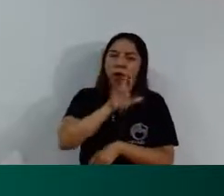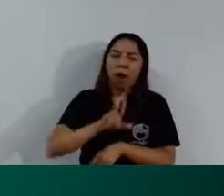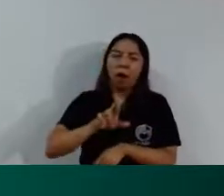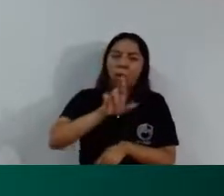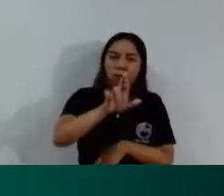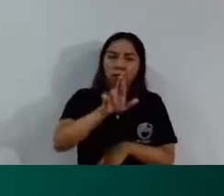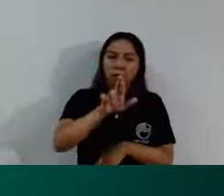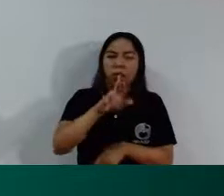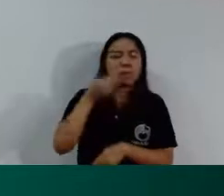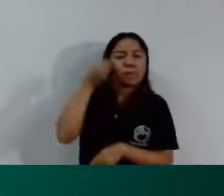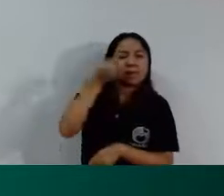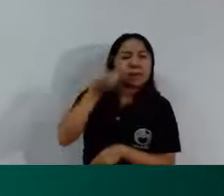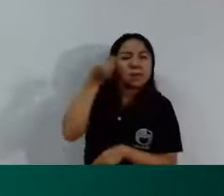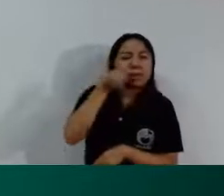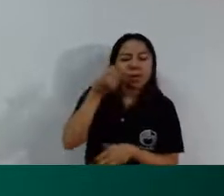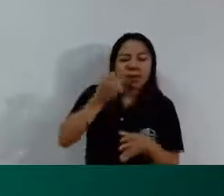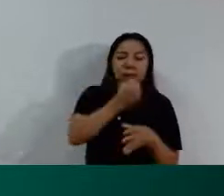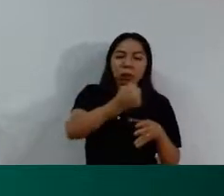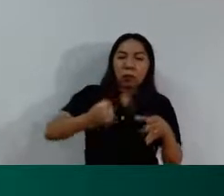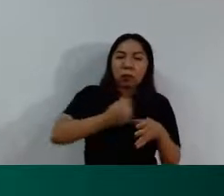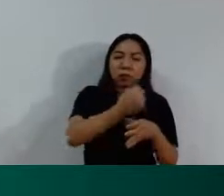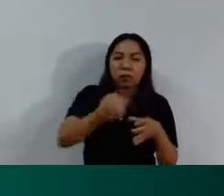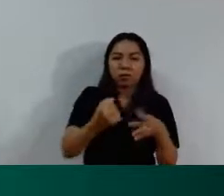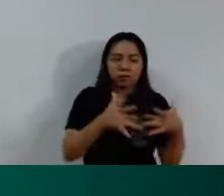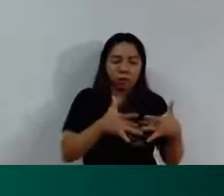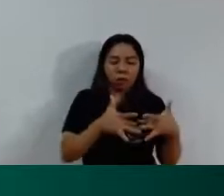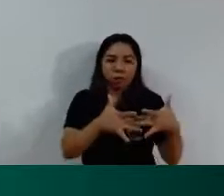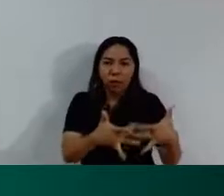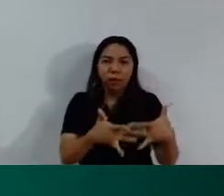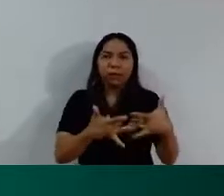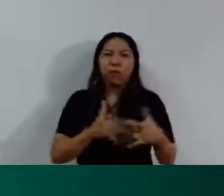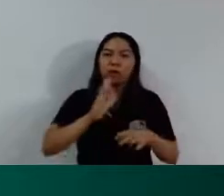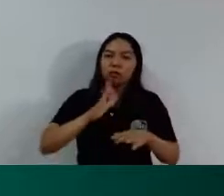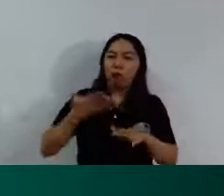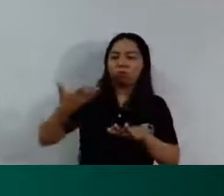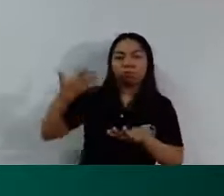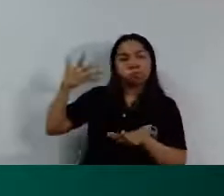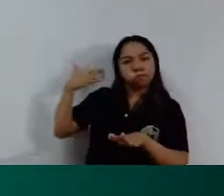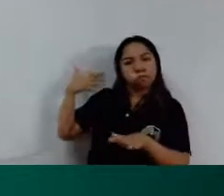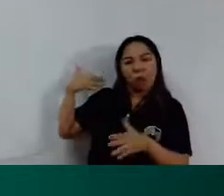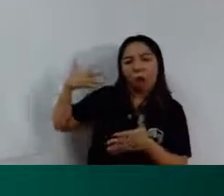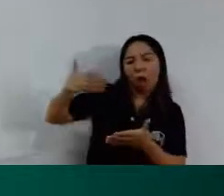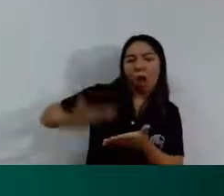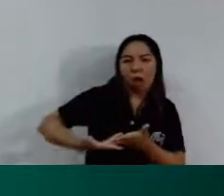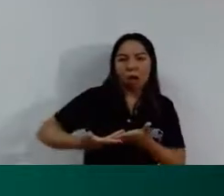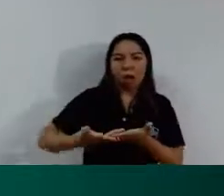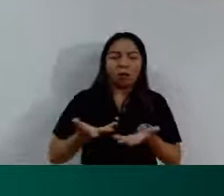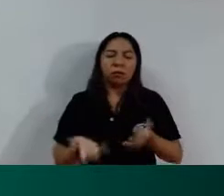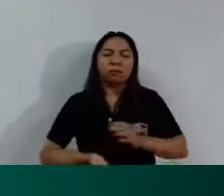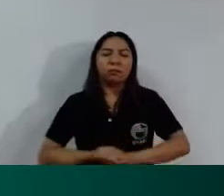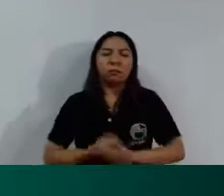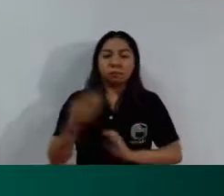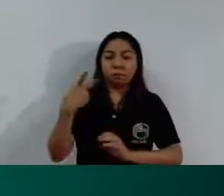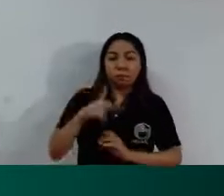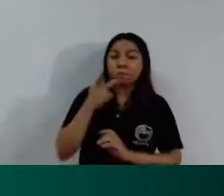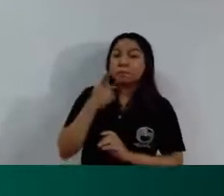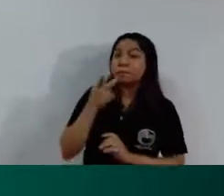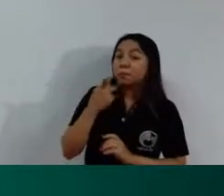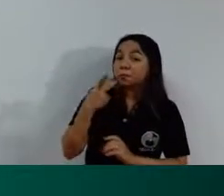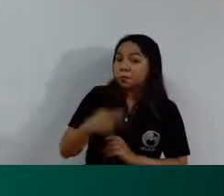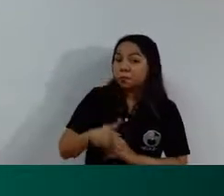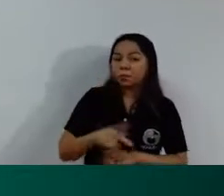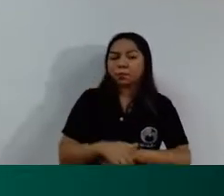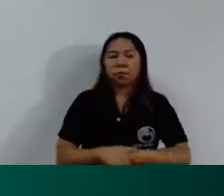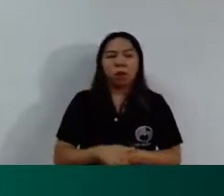a a experiência das cozinhas solidárias que já vem acontecendo né aqui na nossa cidade que é